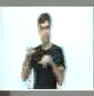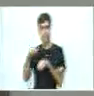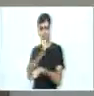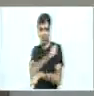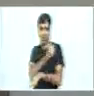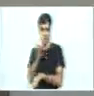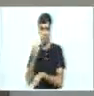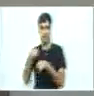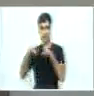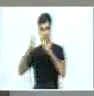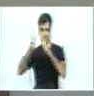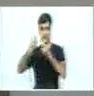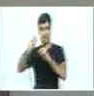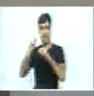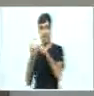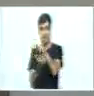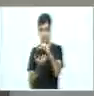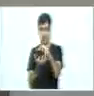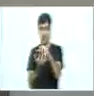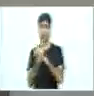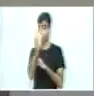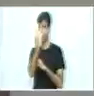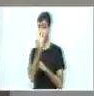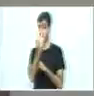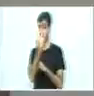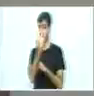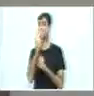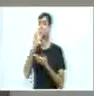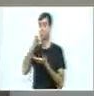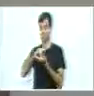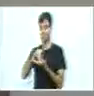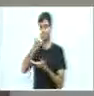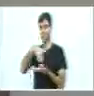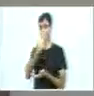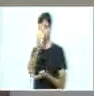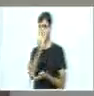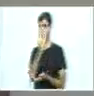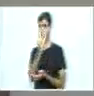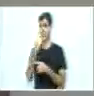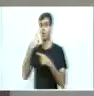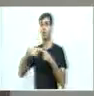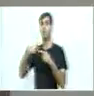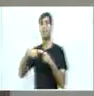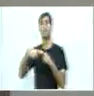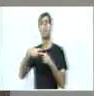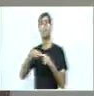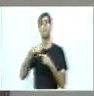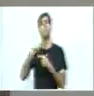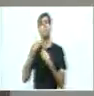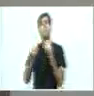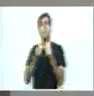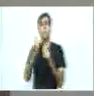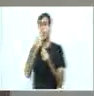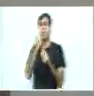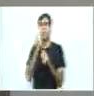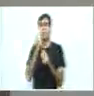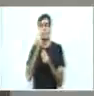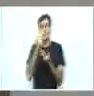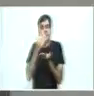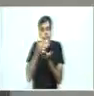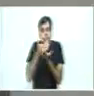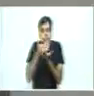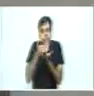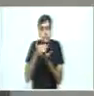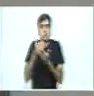que a greve é grave. É gravíssimo do ponto de vista de ser a ponta de um iceberg,